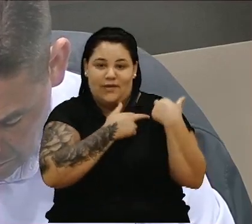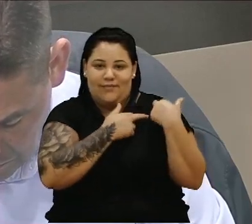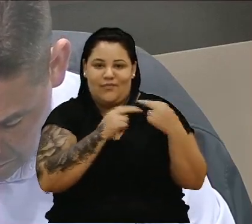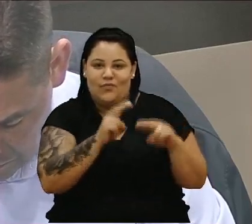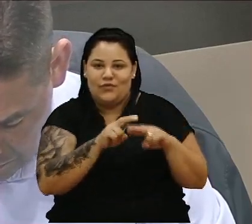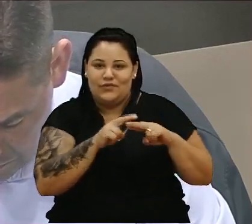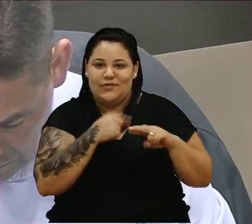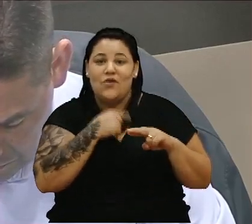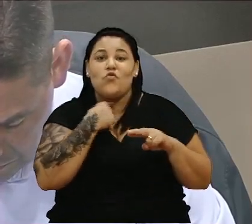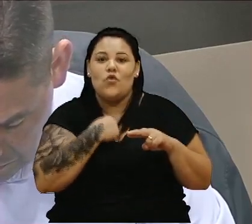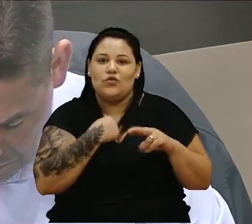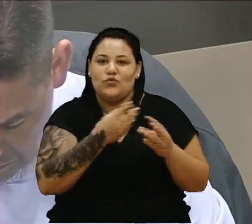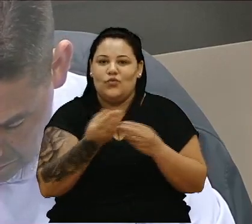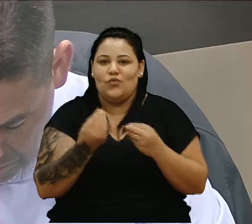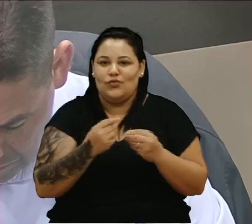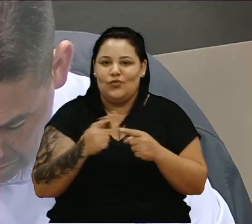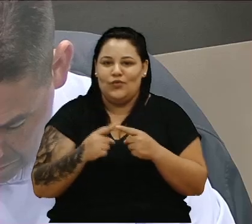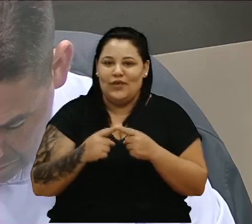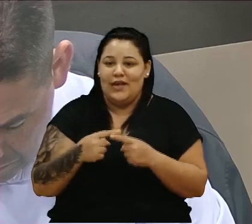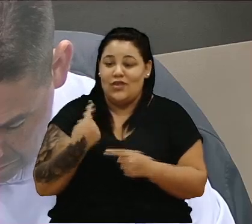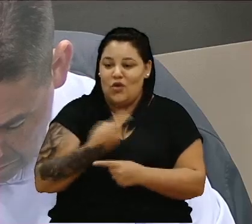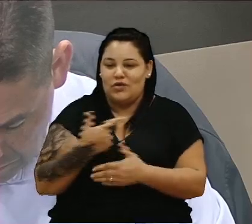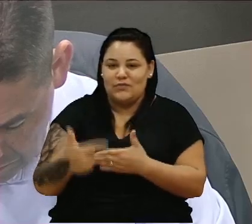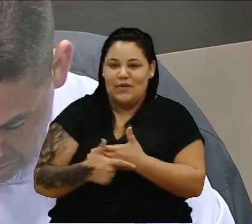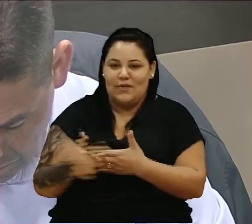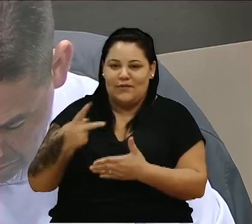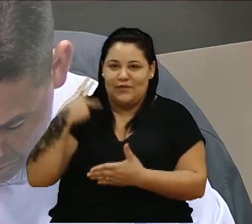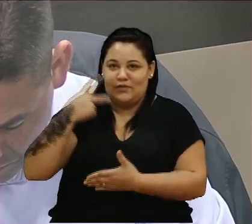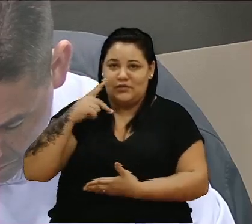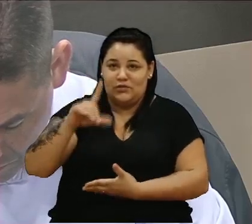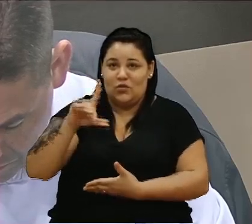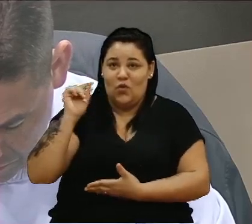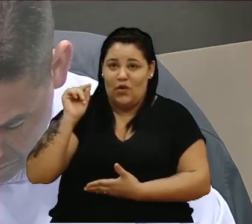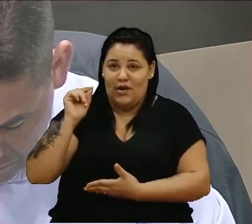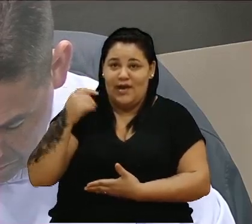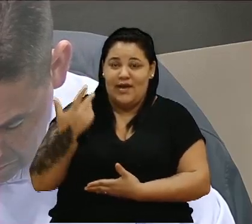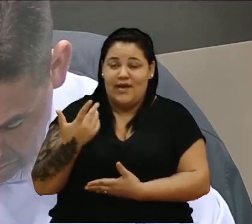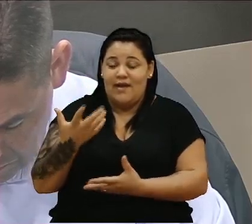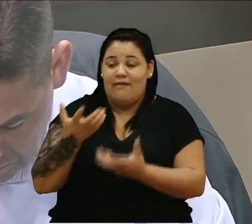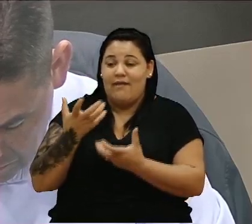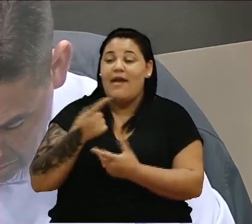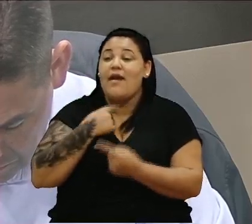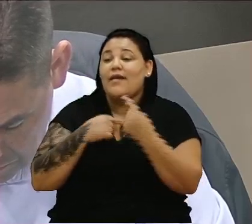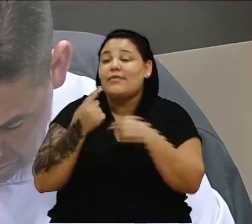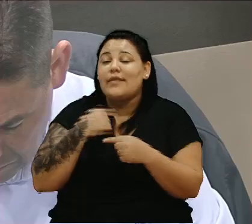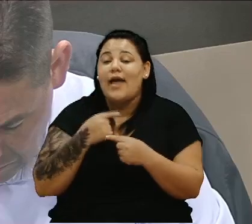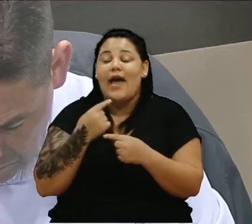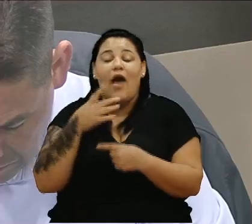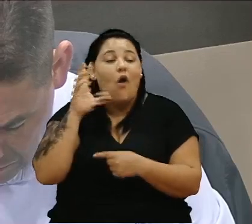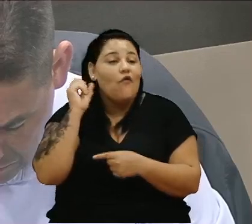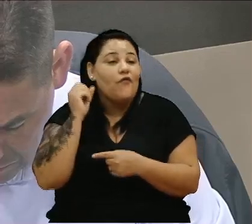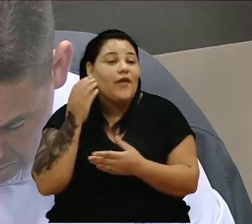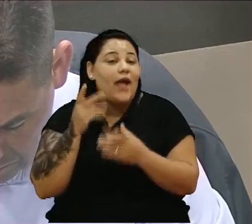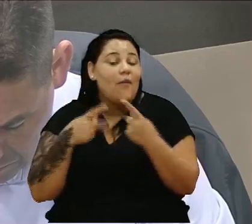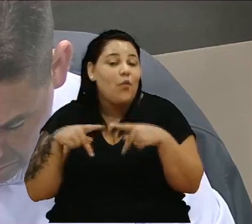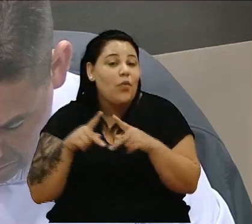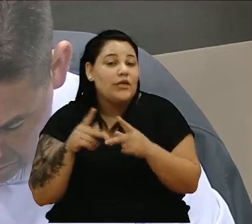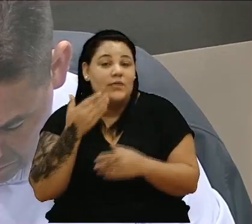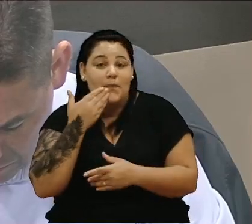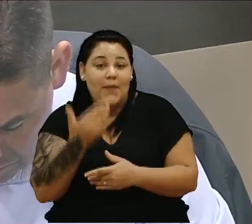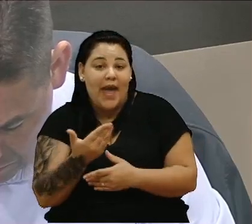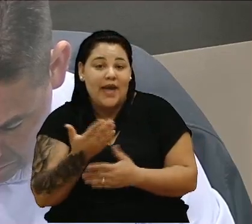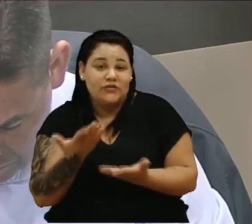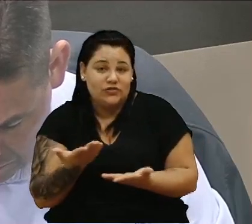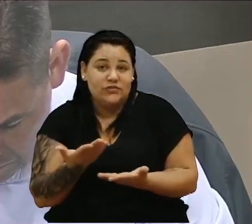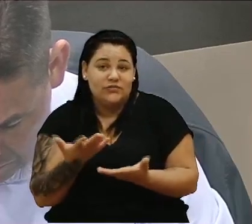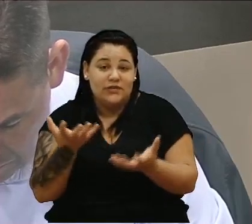muito dessa parte, porque aqui vai caber aos vereadores decidir, vai caber aos anseios da população, a gente vai ouvir o que a população pega, o que a